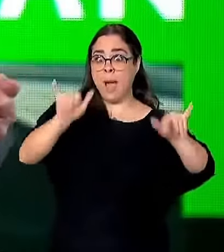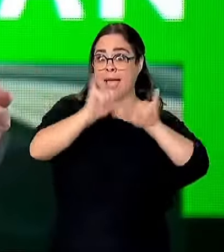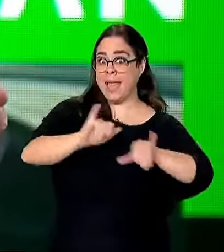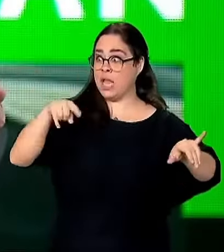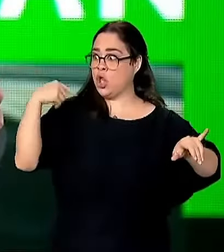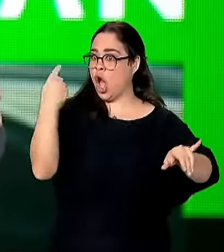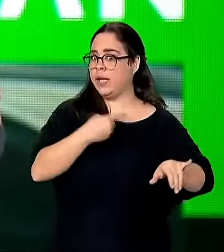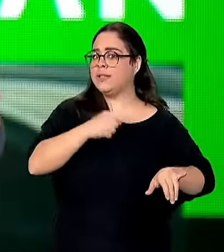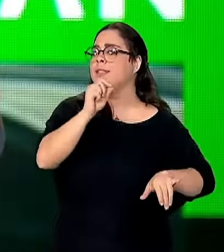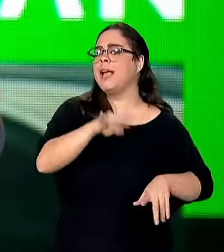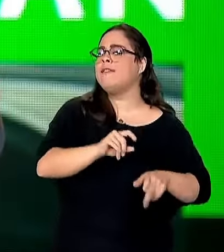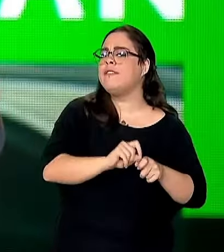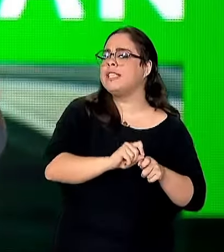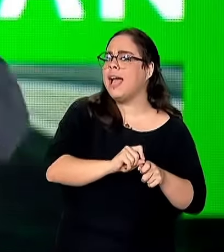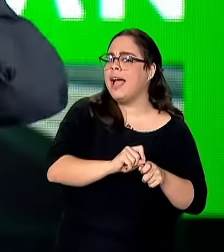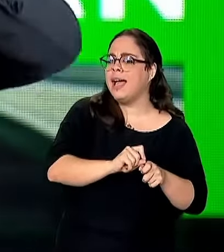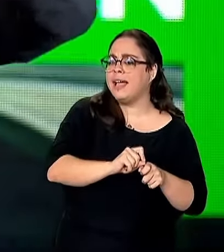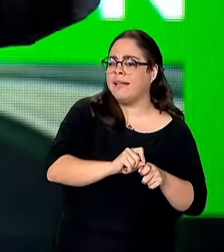quem vai fazer?